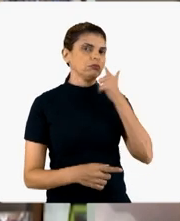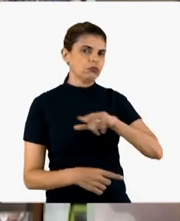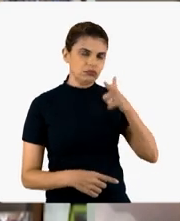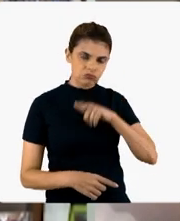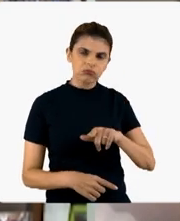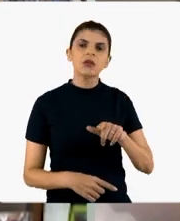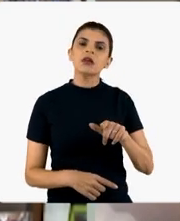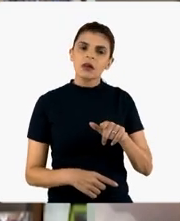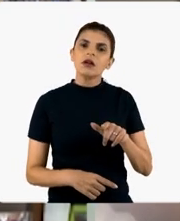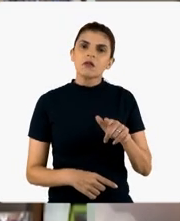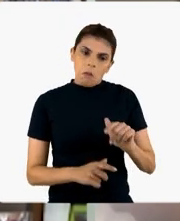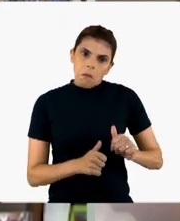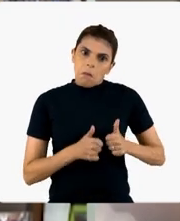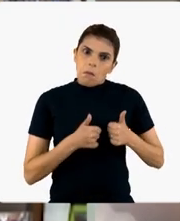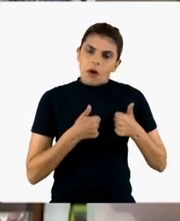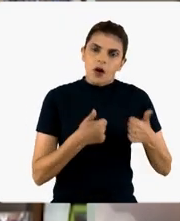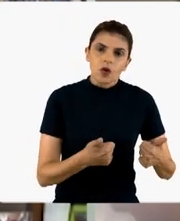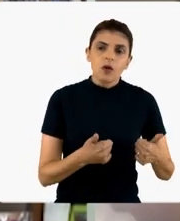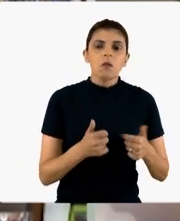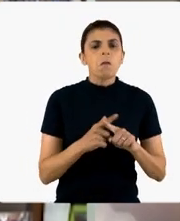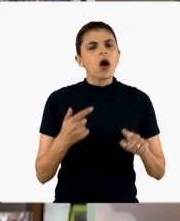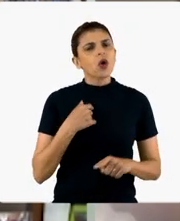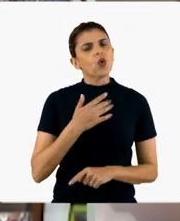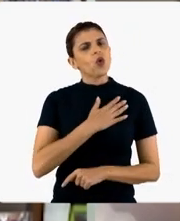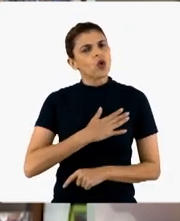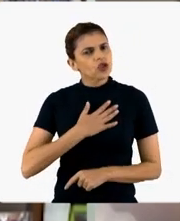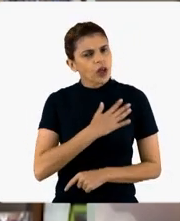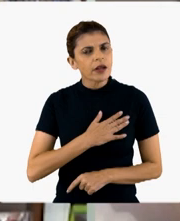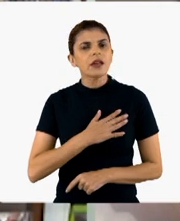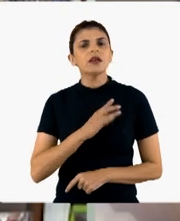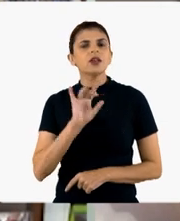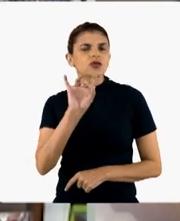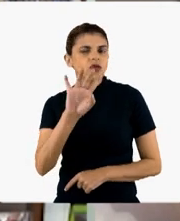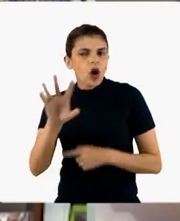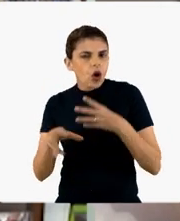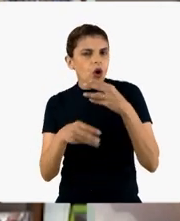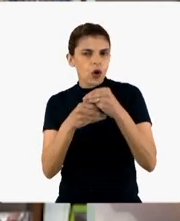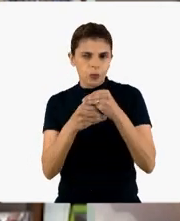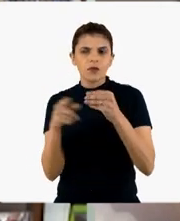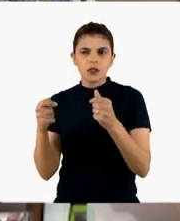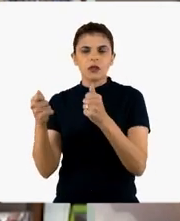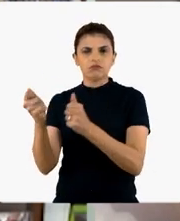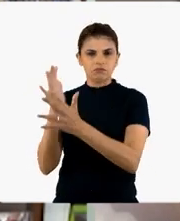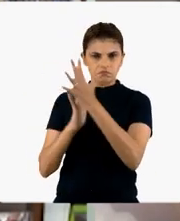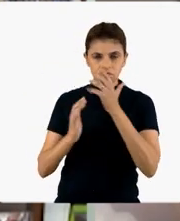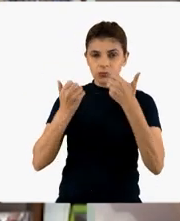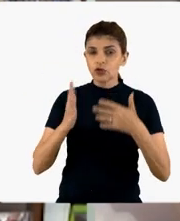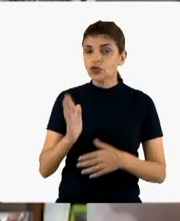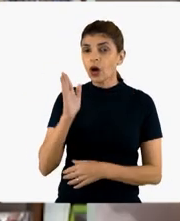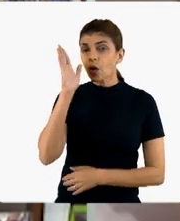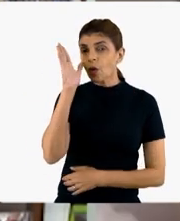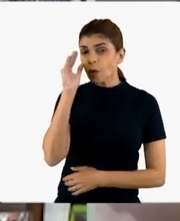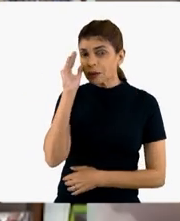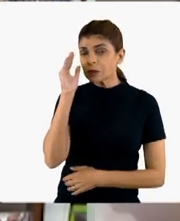resposta fisiológica normal seria uma certa melhora. Mas eu queria até pegar um gancho com o que você falou, que